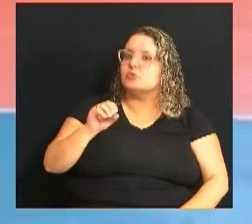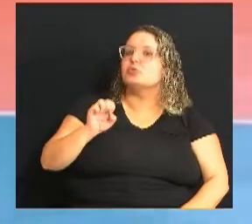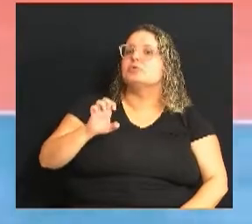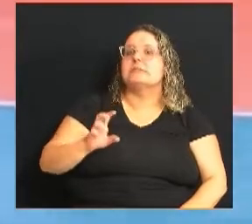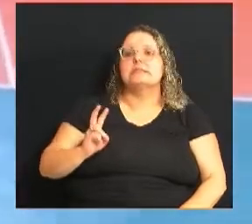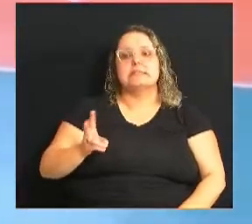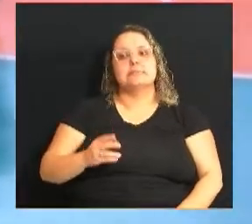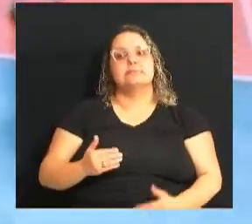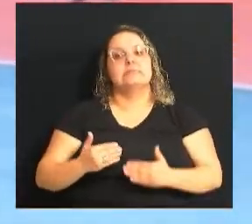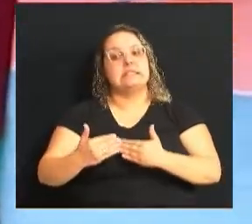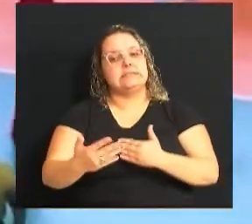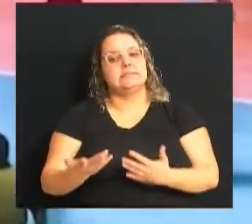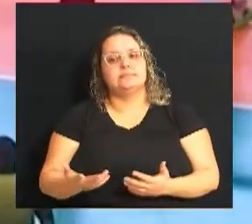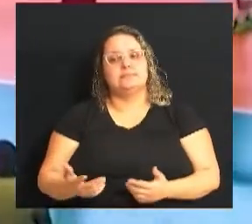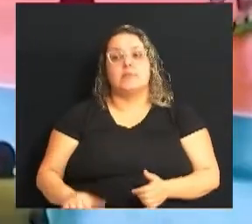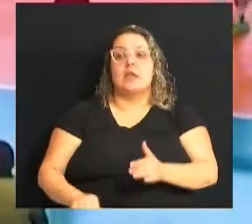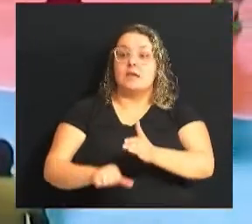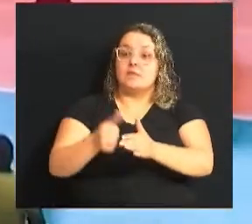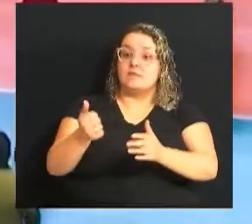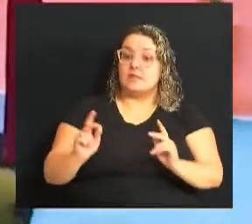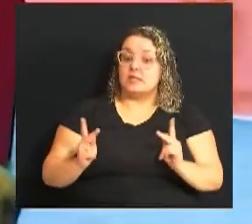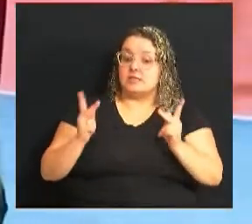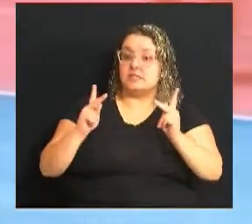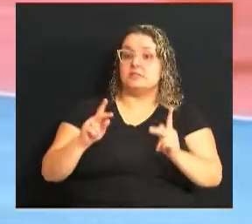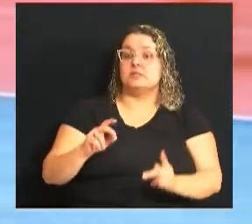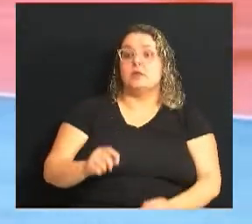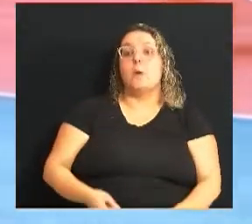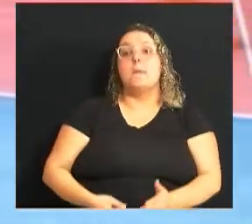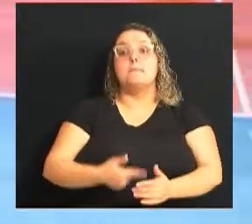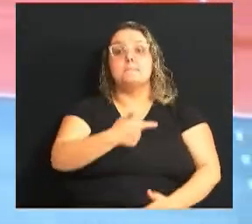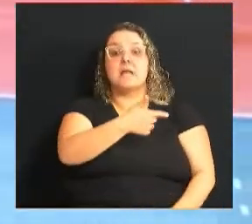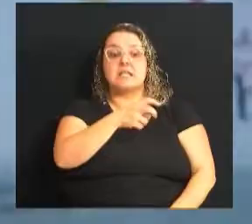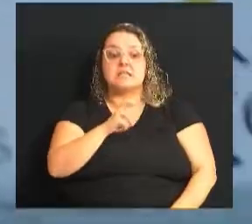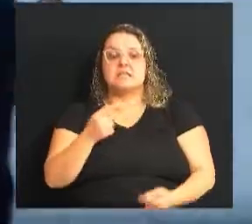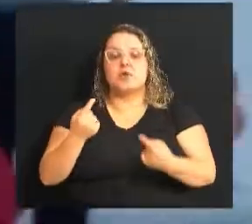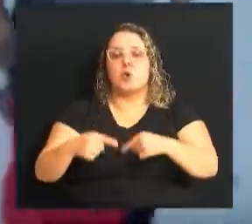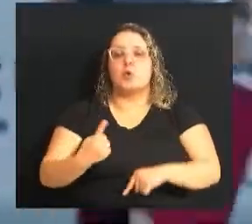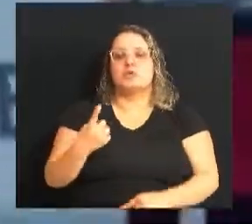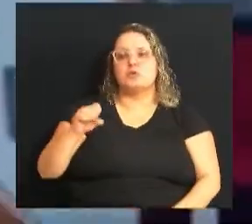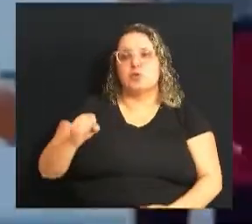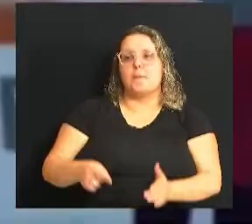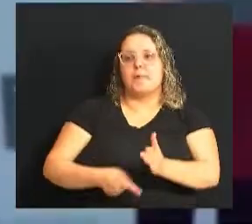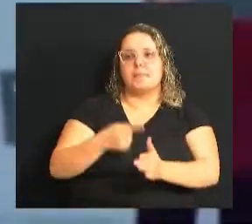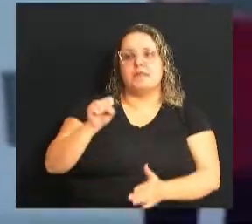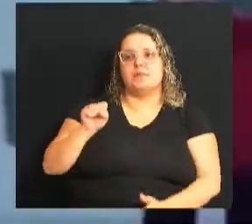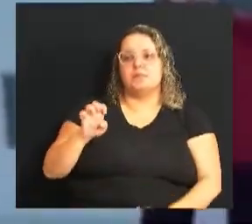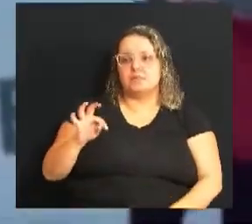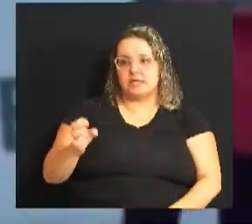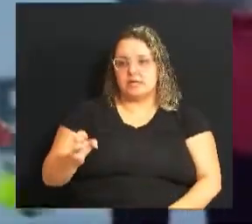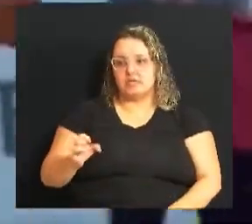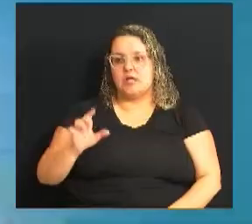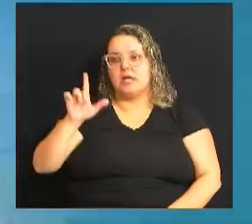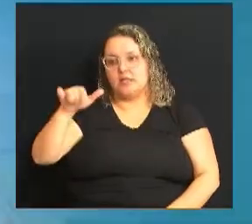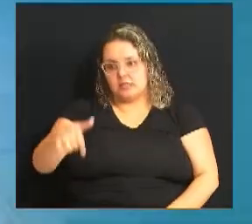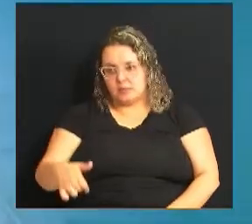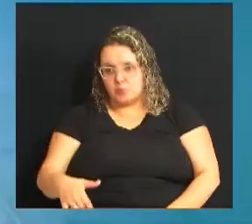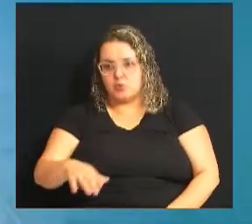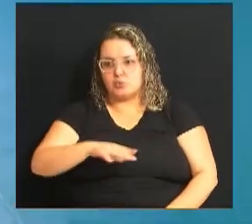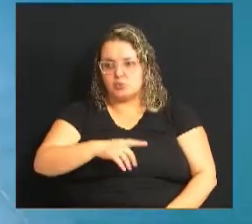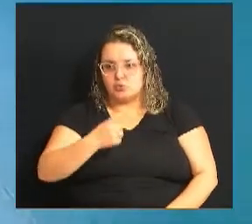e venceu o primeiro set por 25-18. A partir daí, os campineiros do